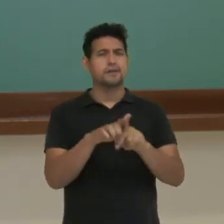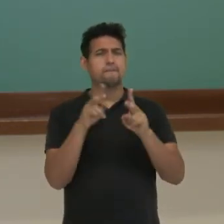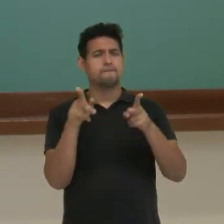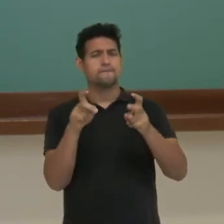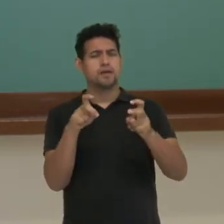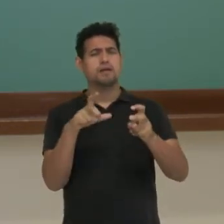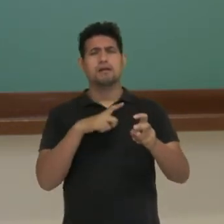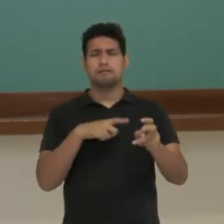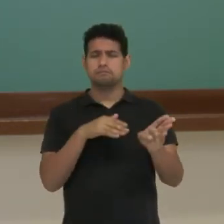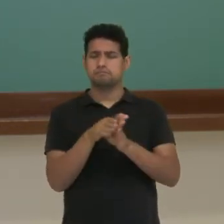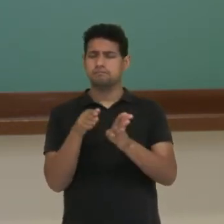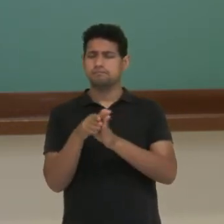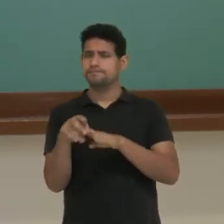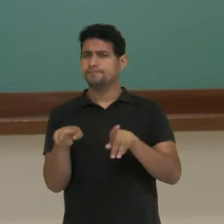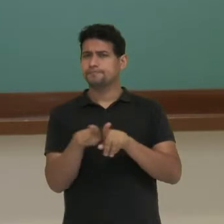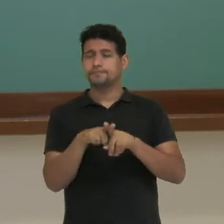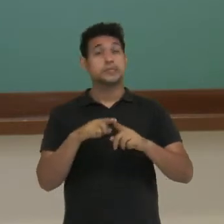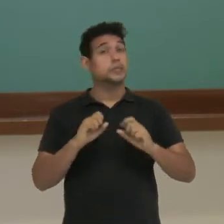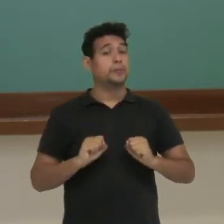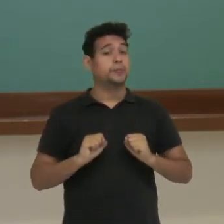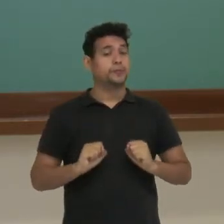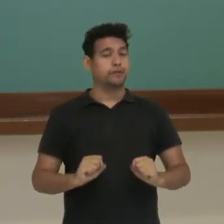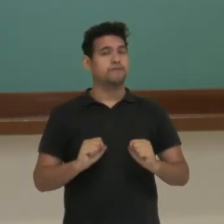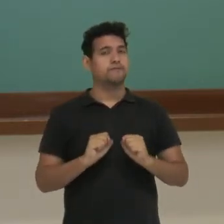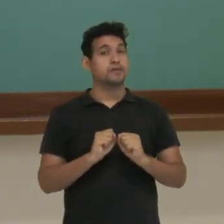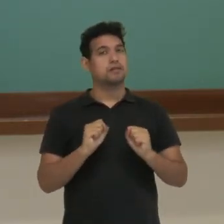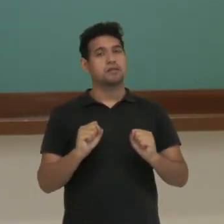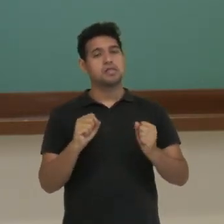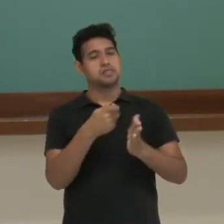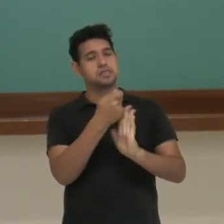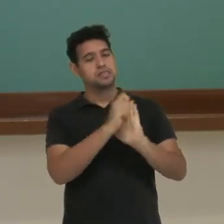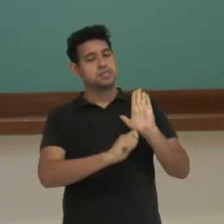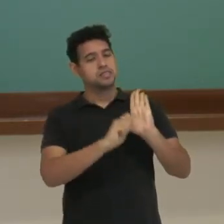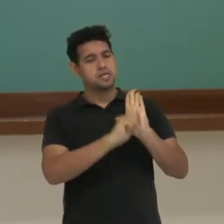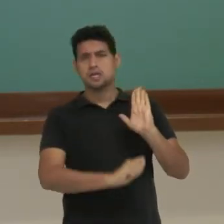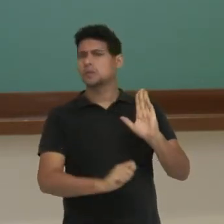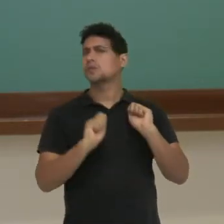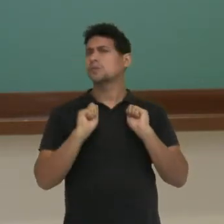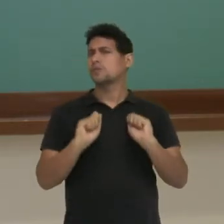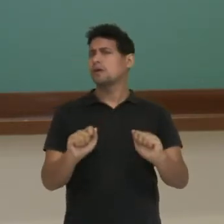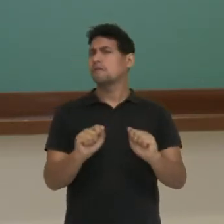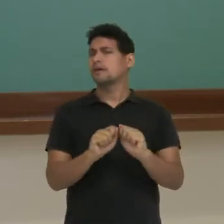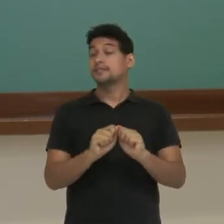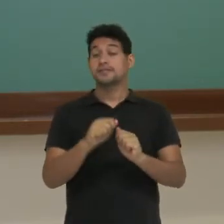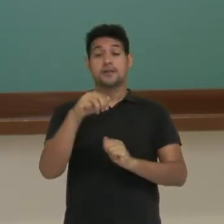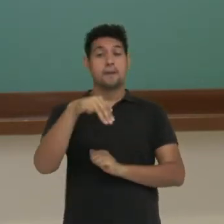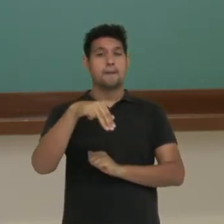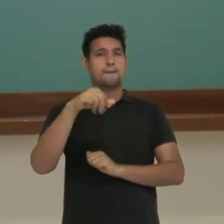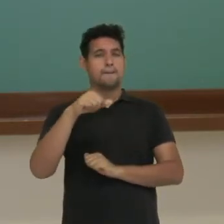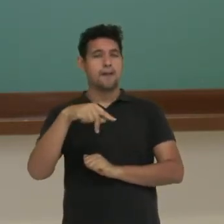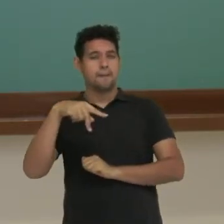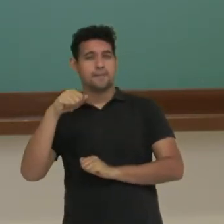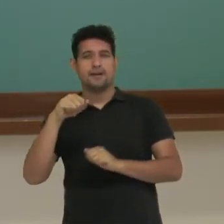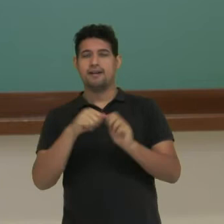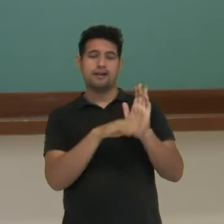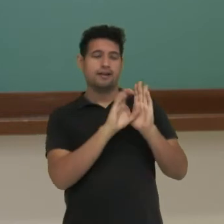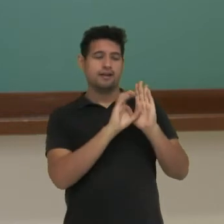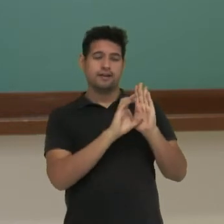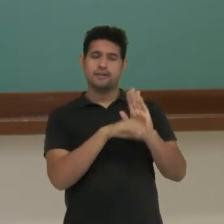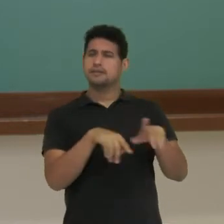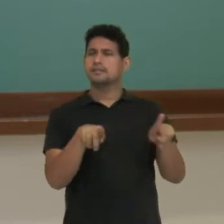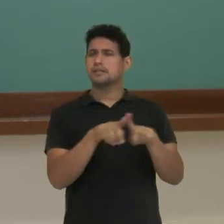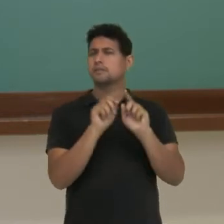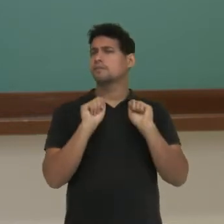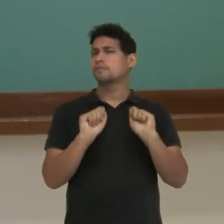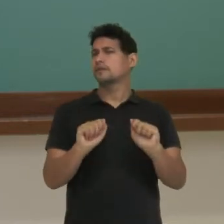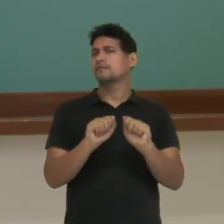a instrução de resposta, ela pode ser em formato de texto, você pode fazer um mapa conceitual, você pode fazer em forma